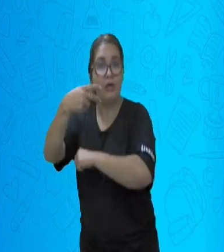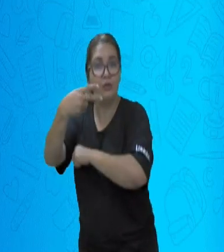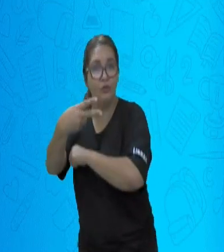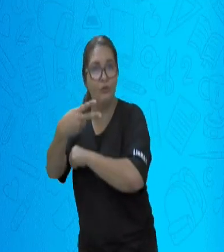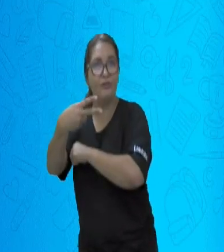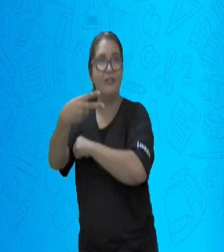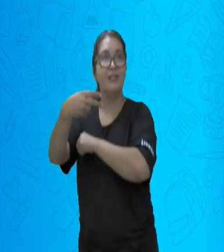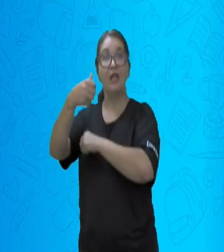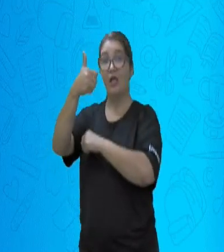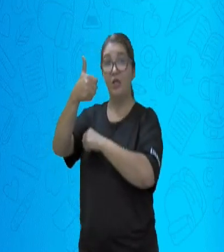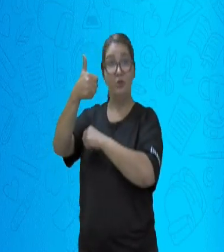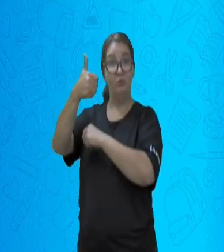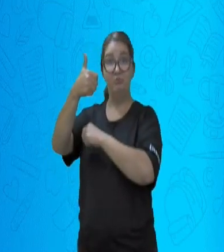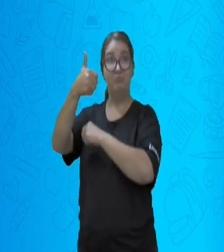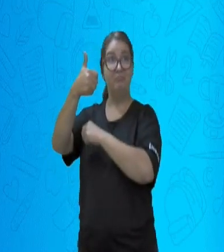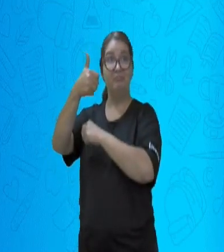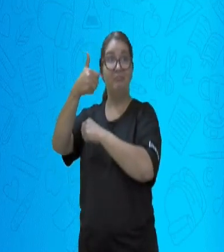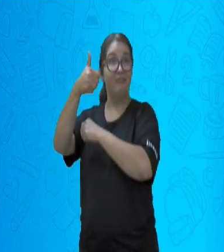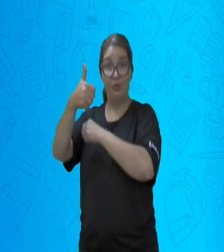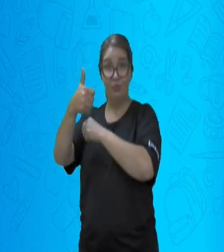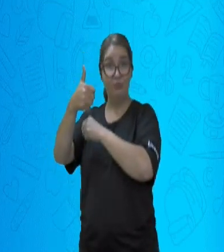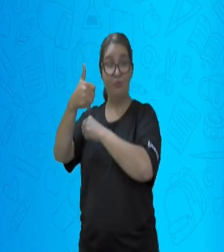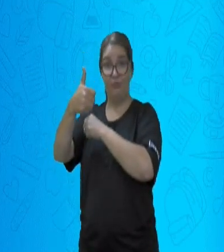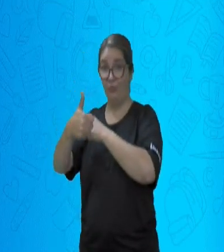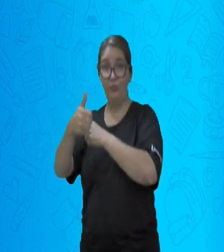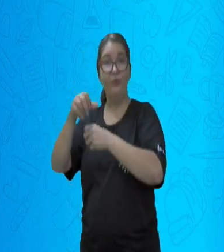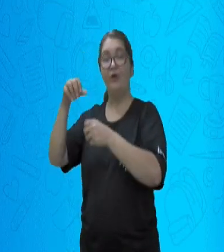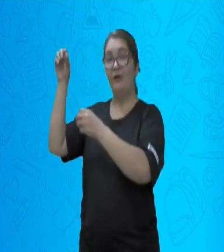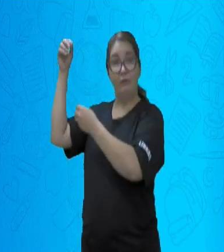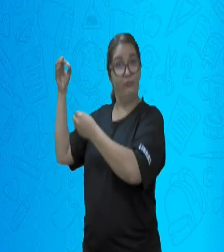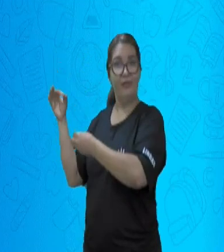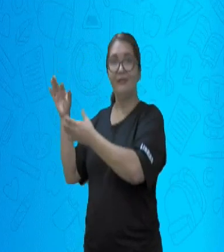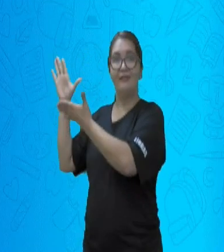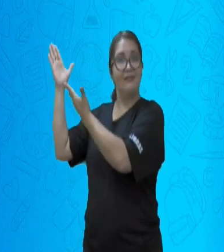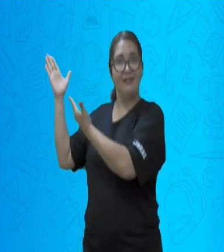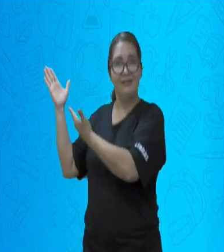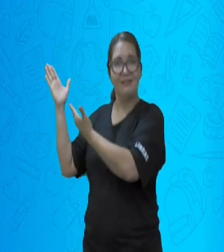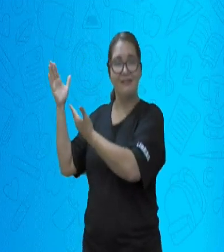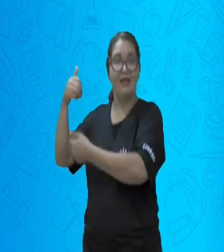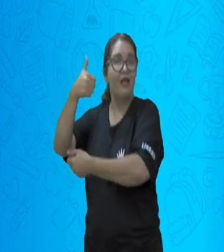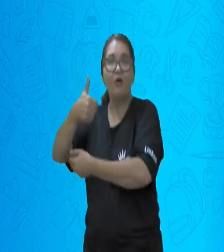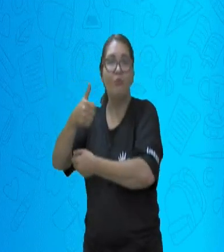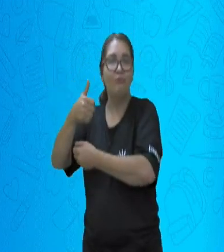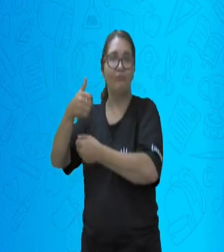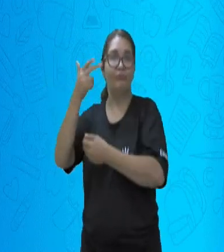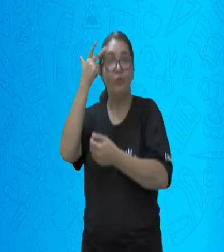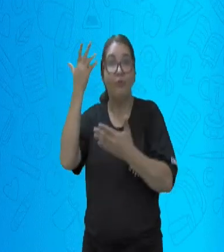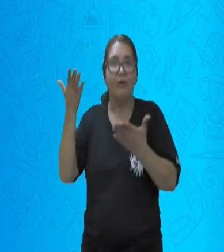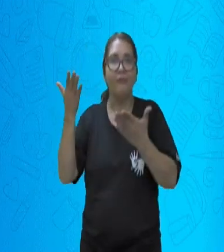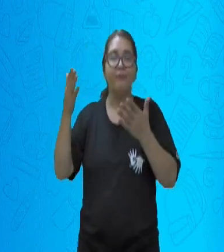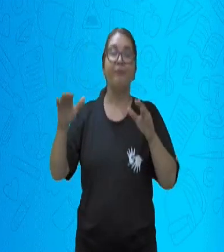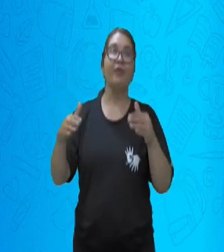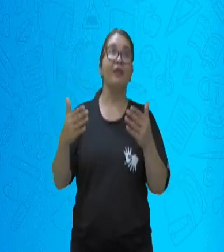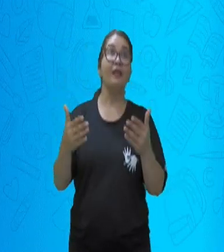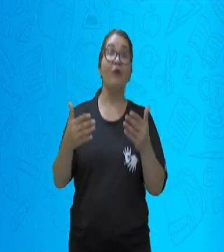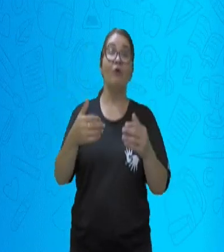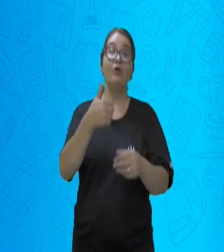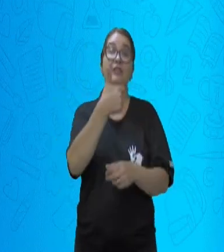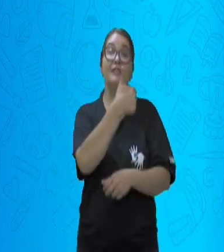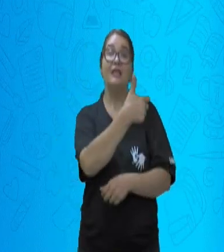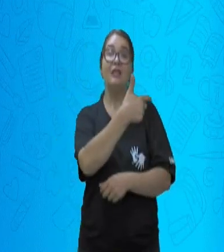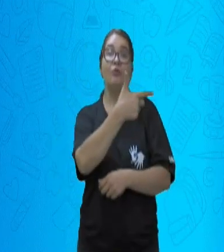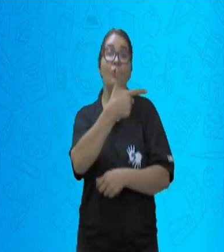a diferença da nossa operação é 122 vacas que foram que ela ficou